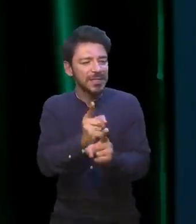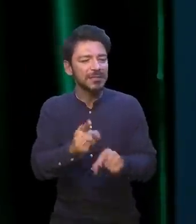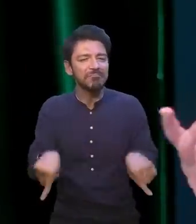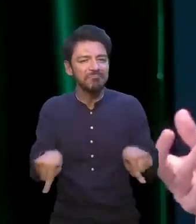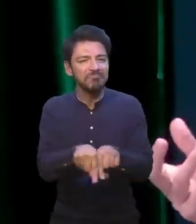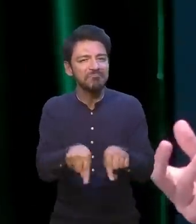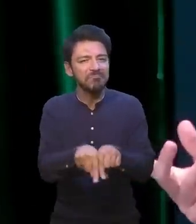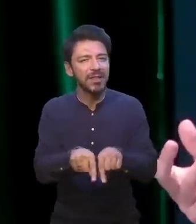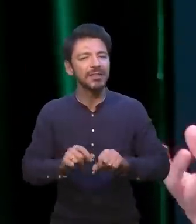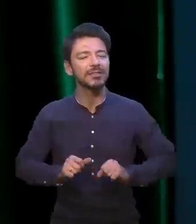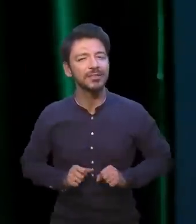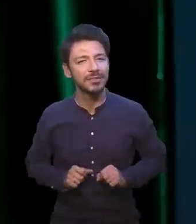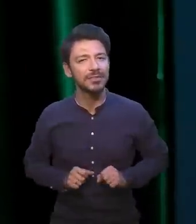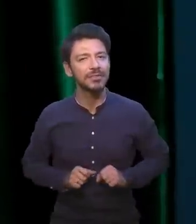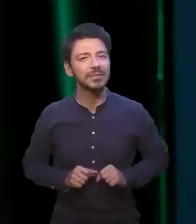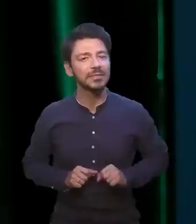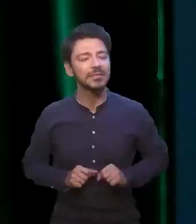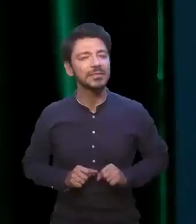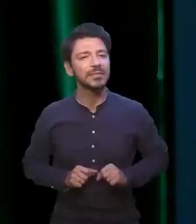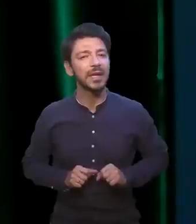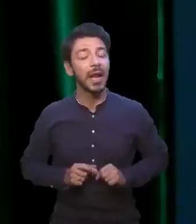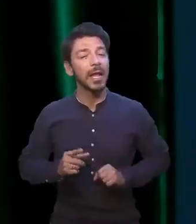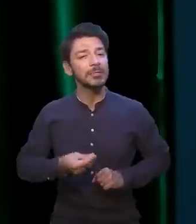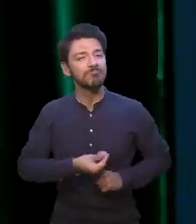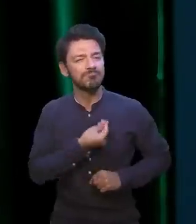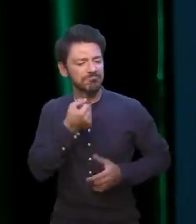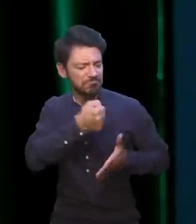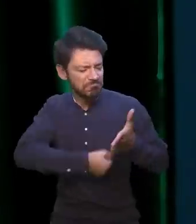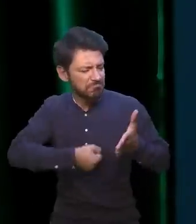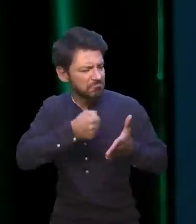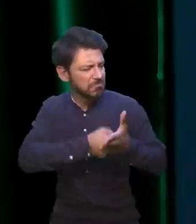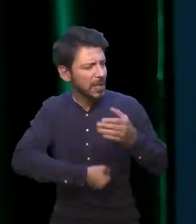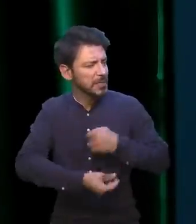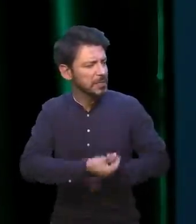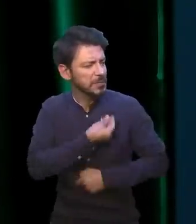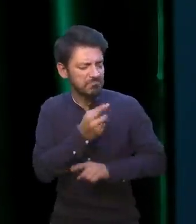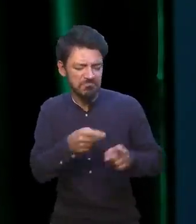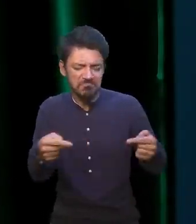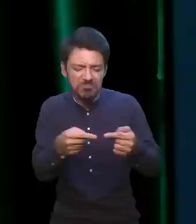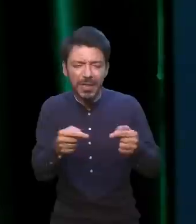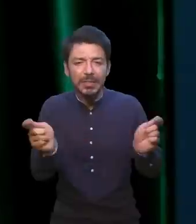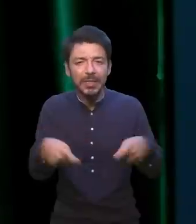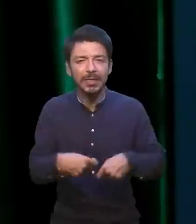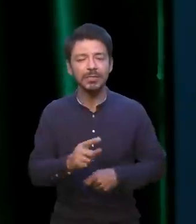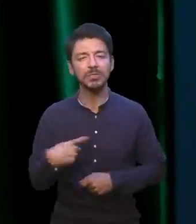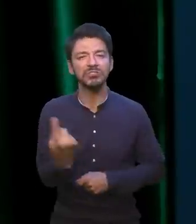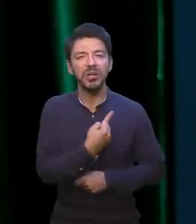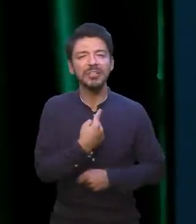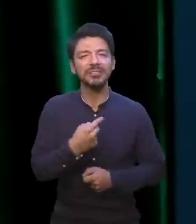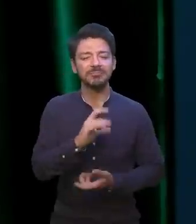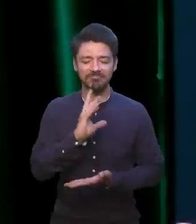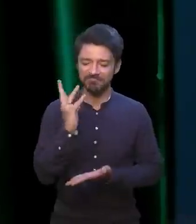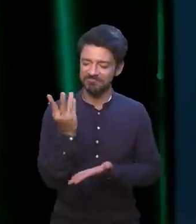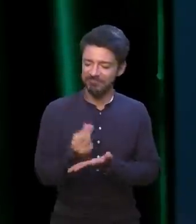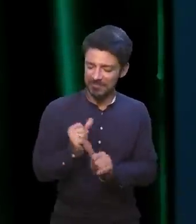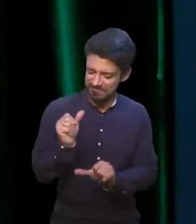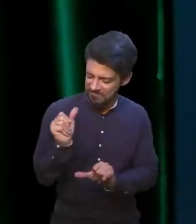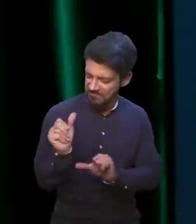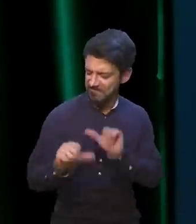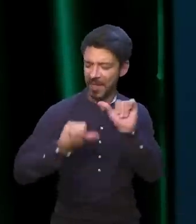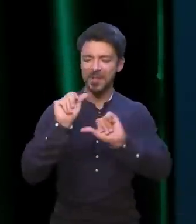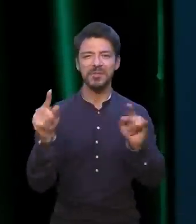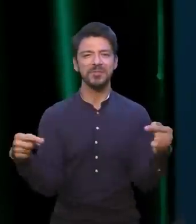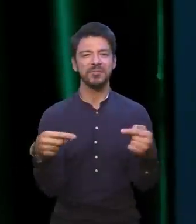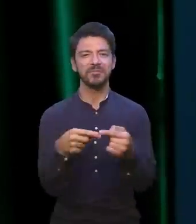Estes êxtases espirituais de uma luta bem vivida e bem vivenciada para a nossa redenção espiritual. Então